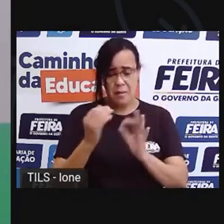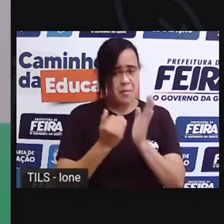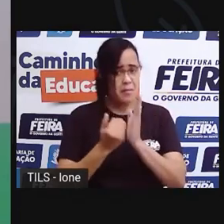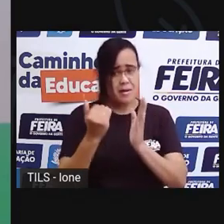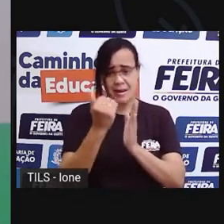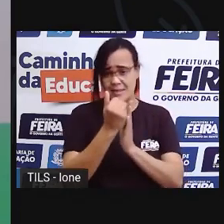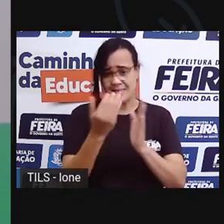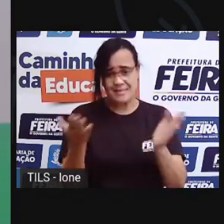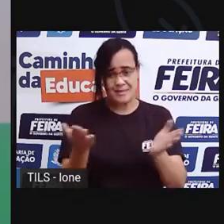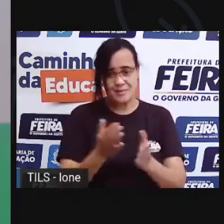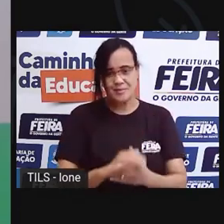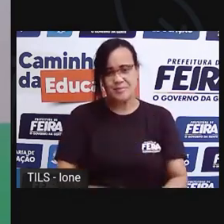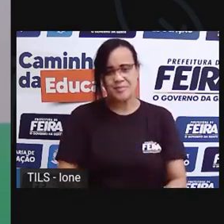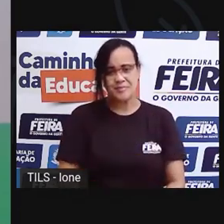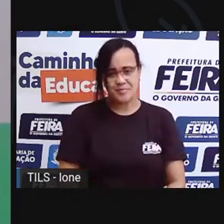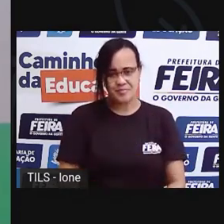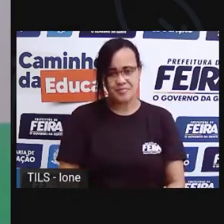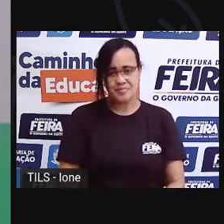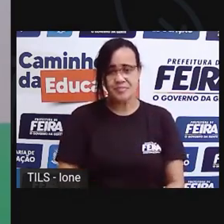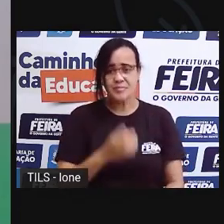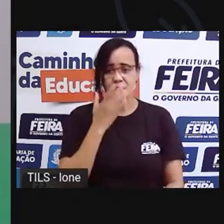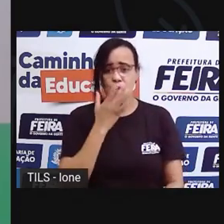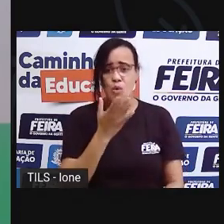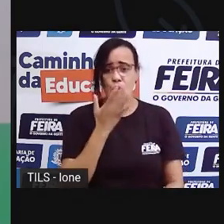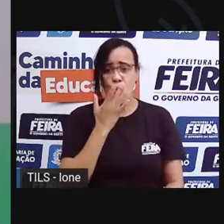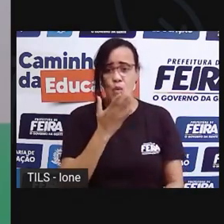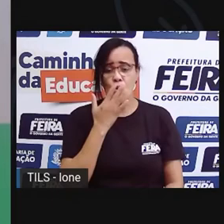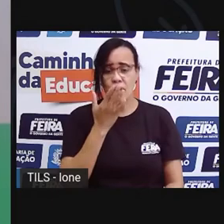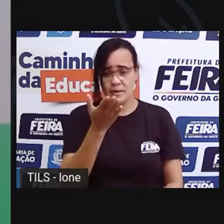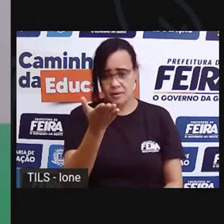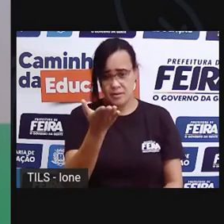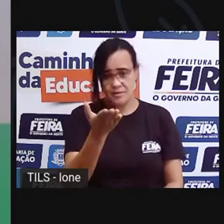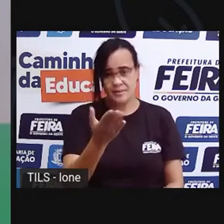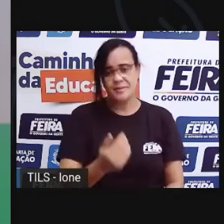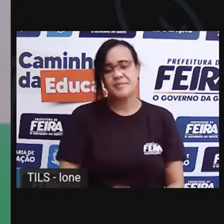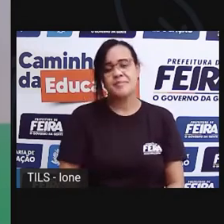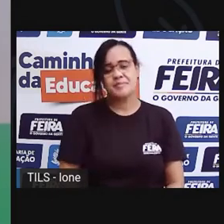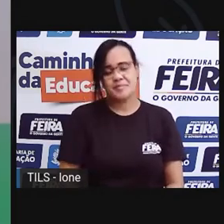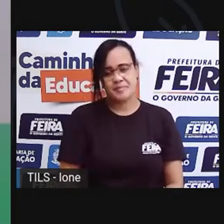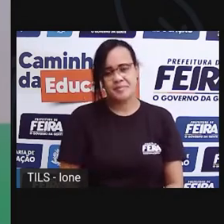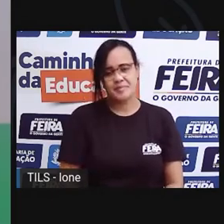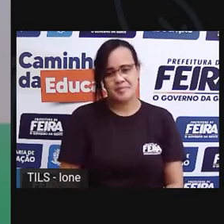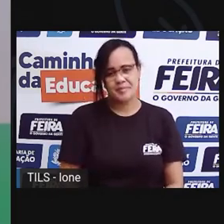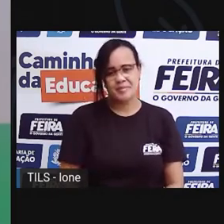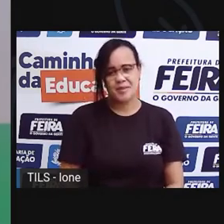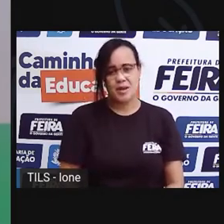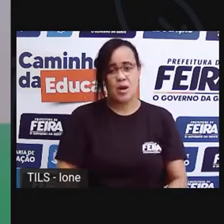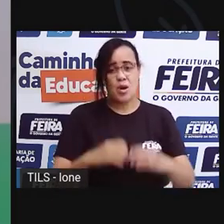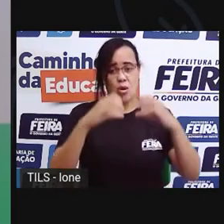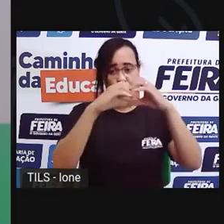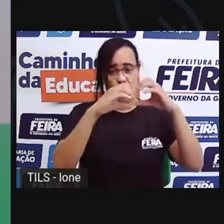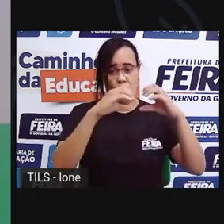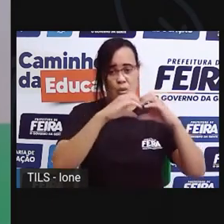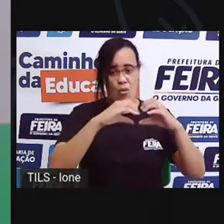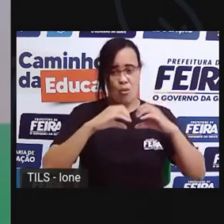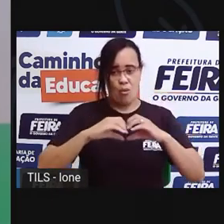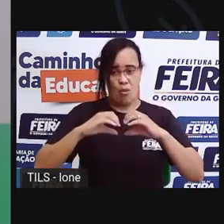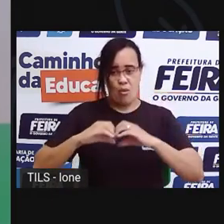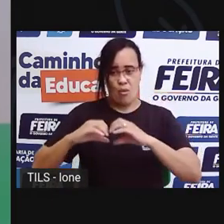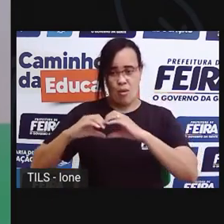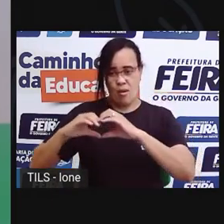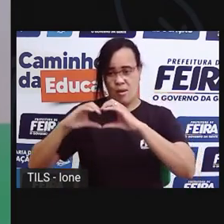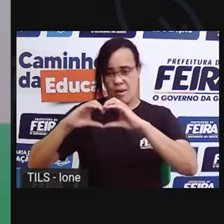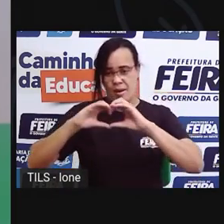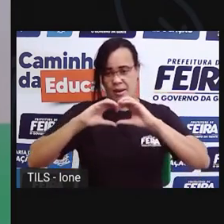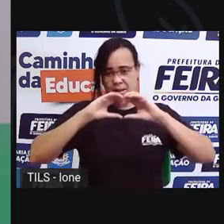Vou usar outro material aqui agora, ó. Fazer, corações. Então